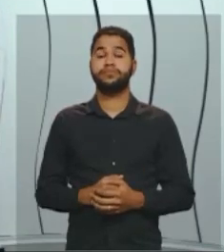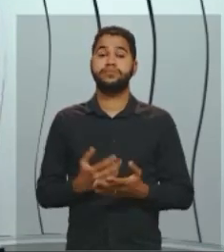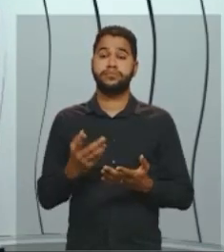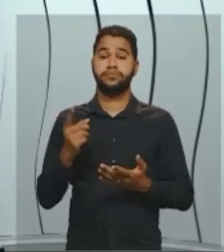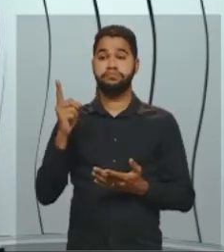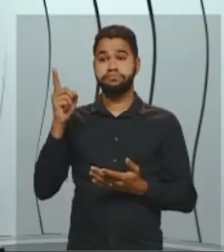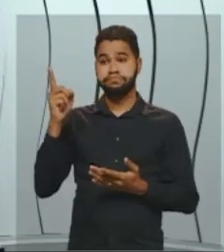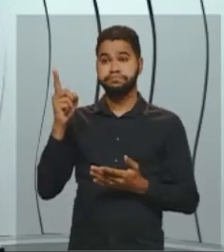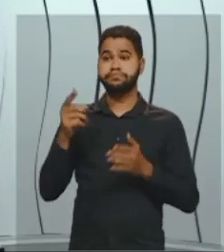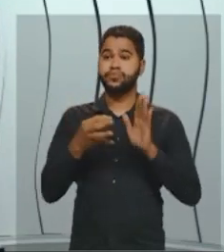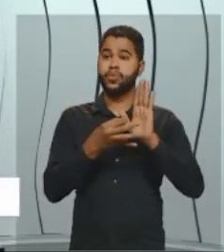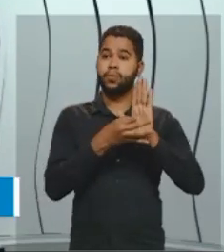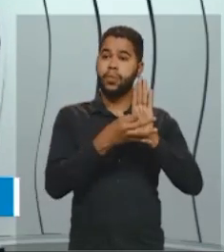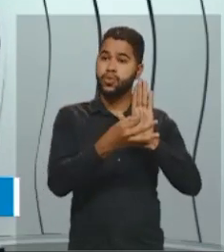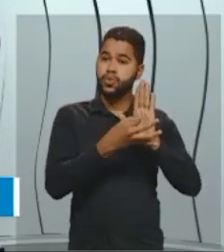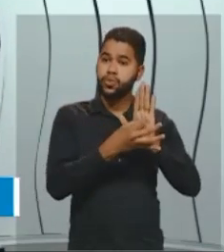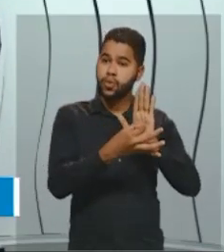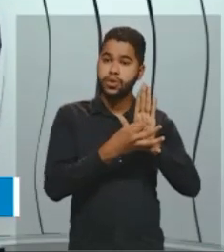uma